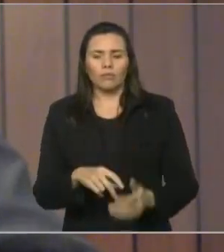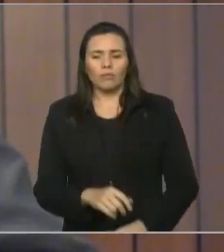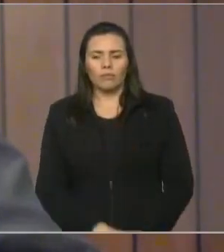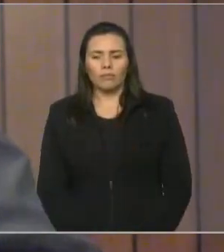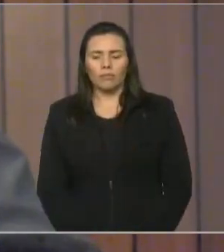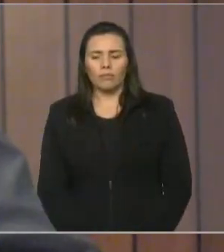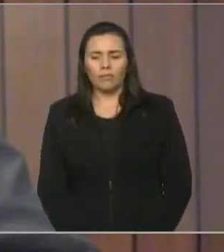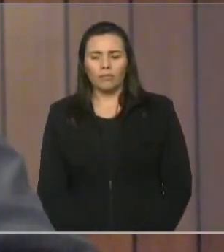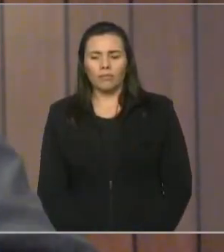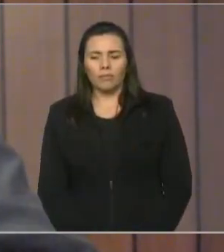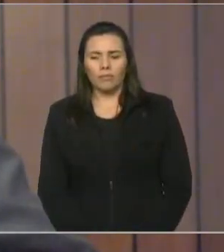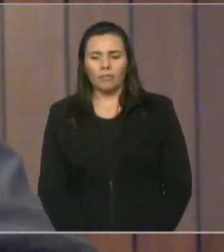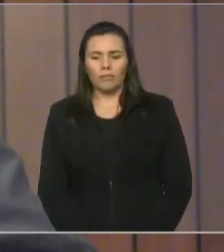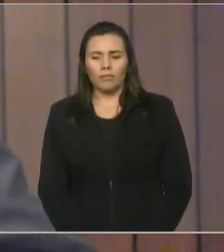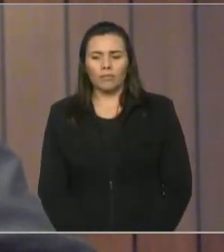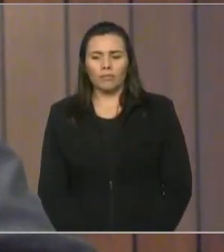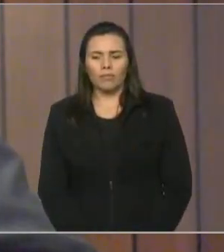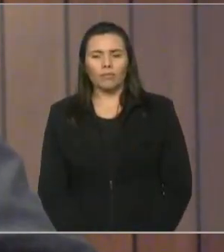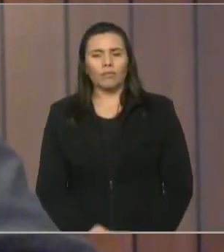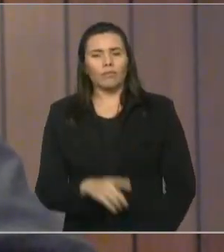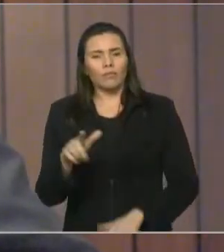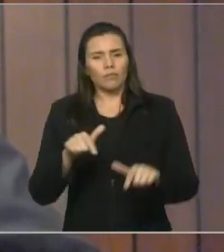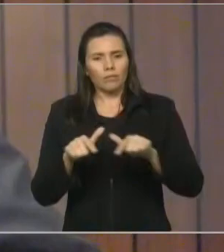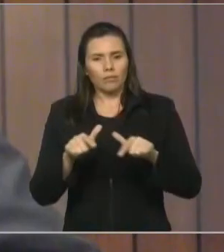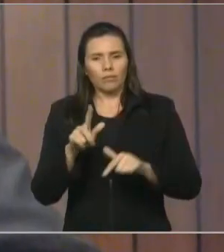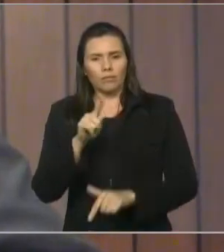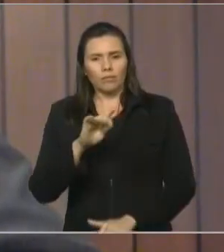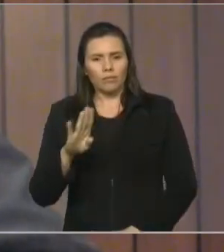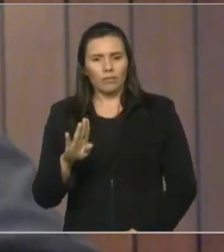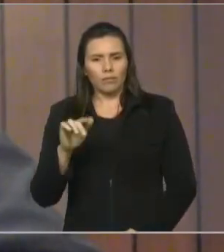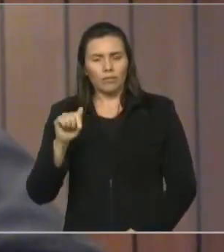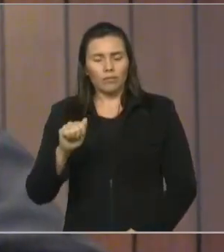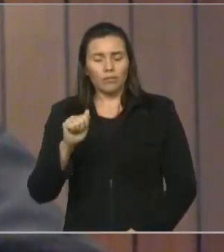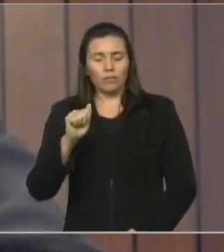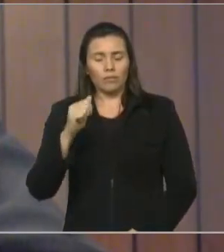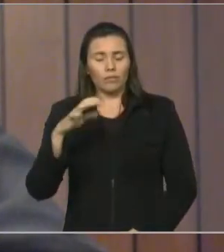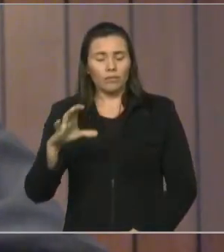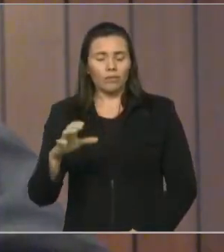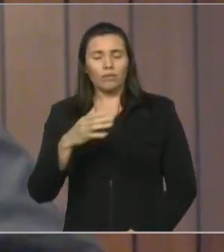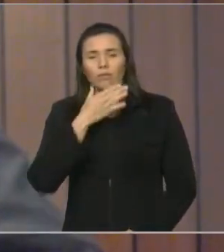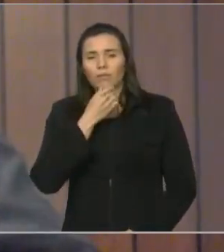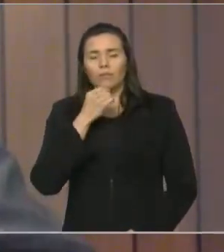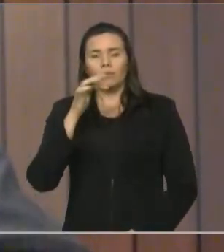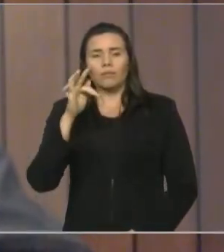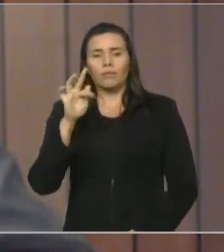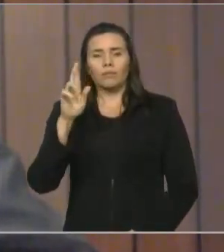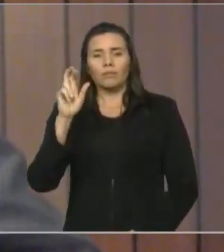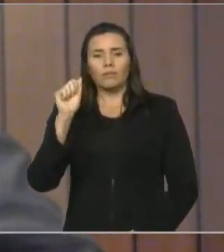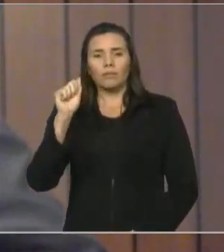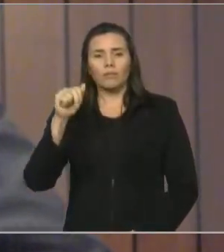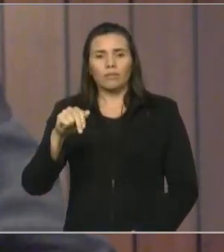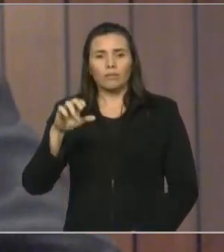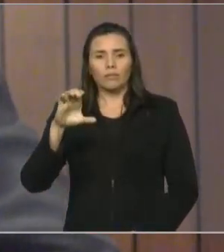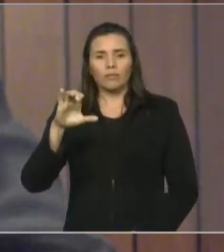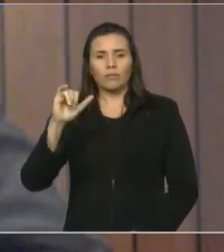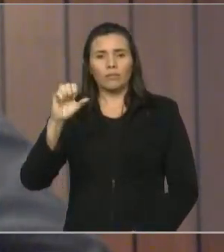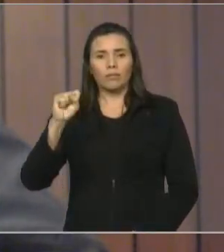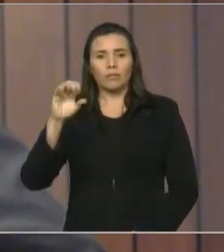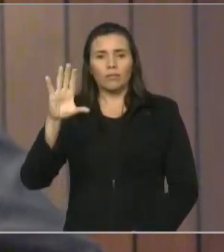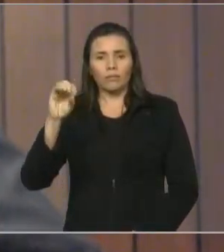dos Servidores Públicos de Açailândia, o senhor Francisco Melo.